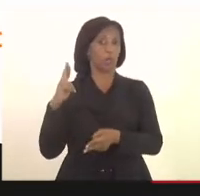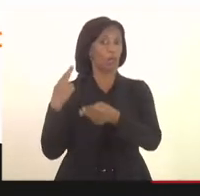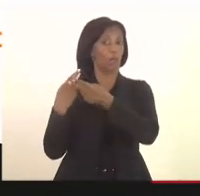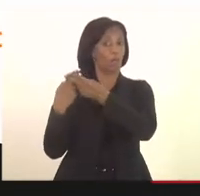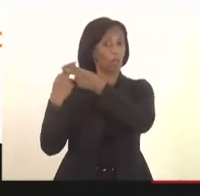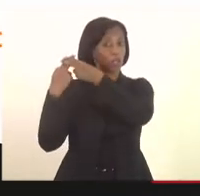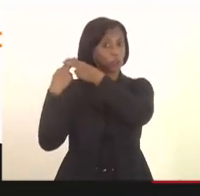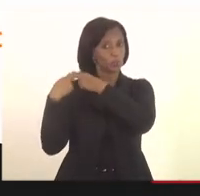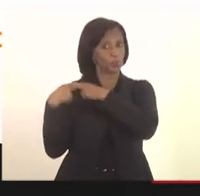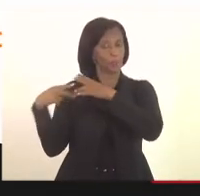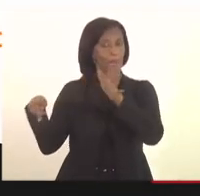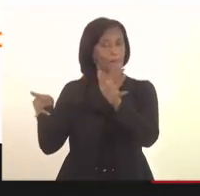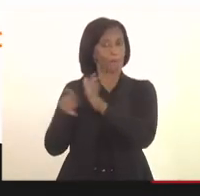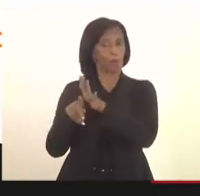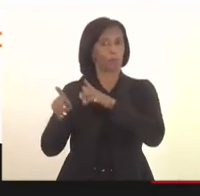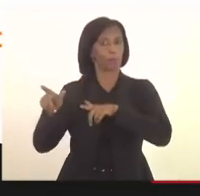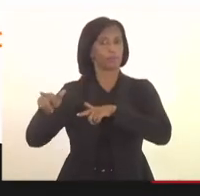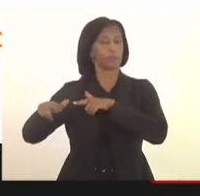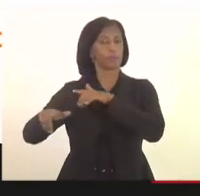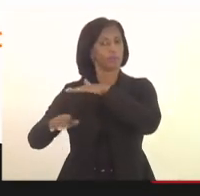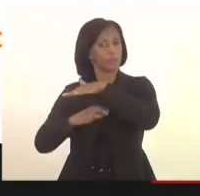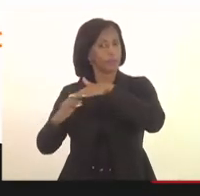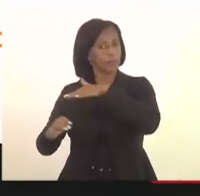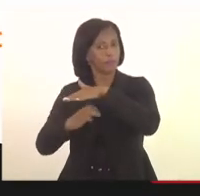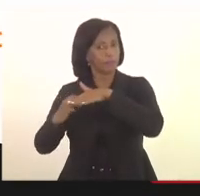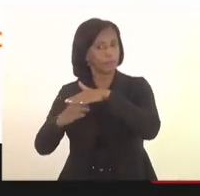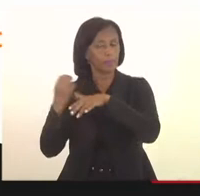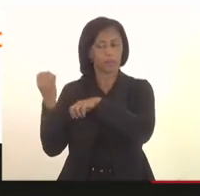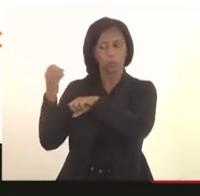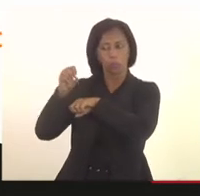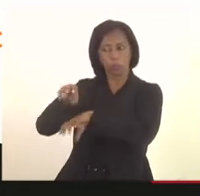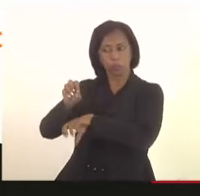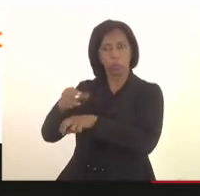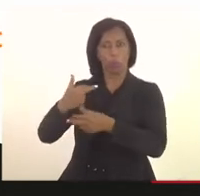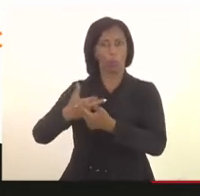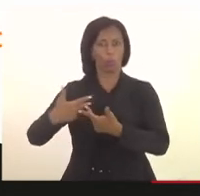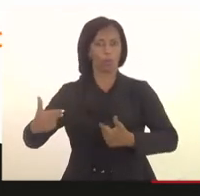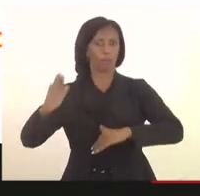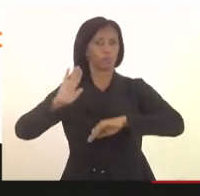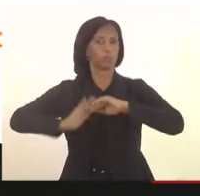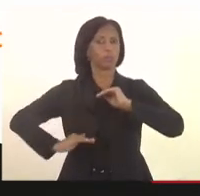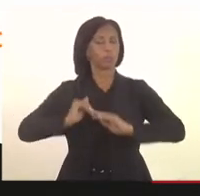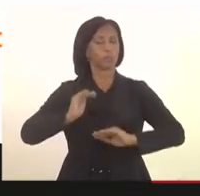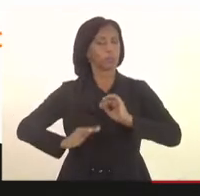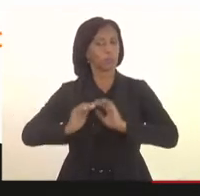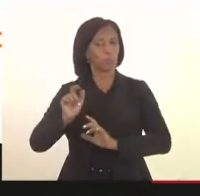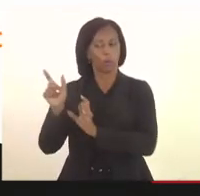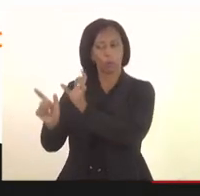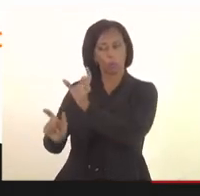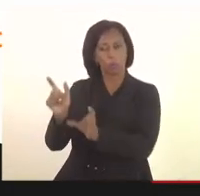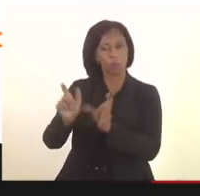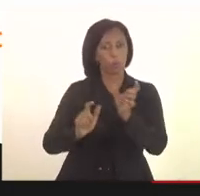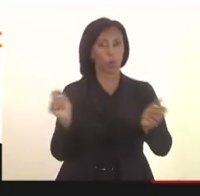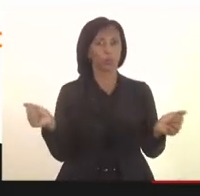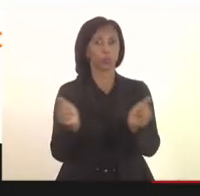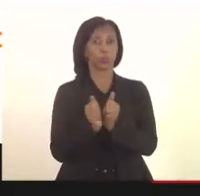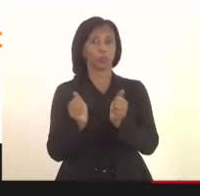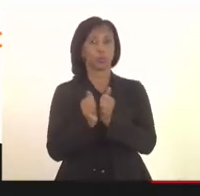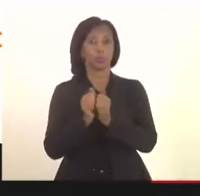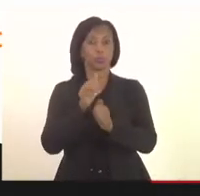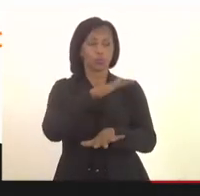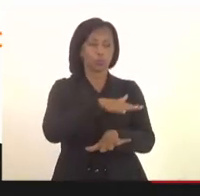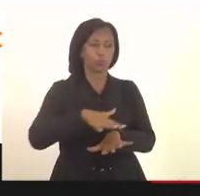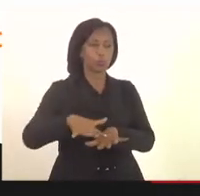da companhia, um projeto itinerante de educação e qualificação profissional que nós realizamos junto às